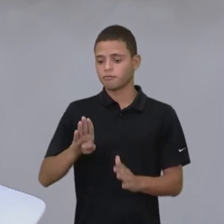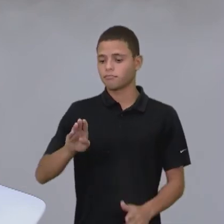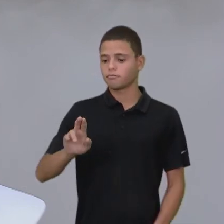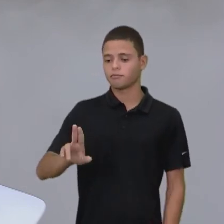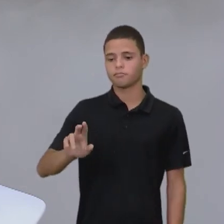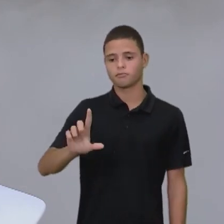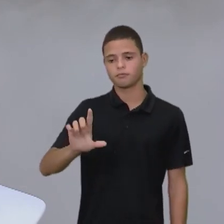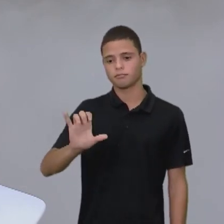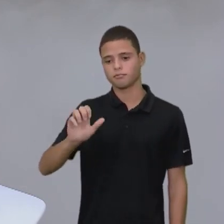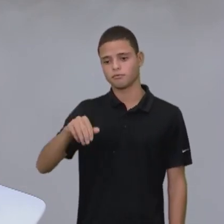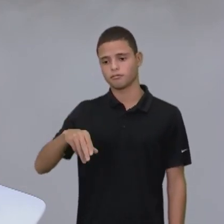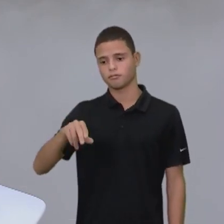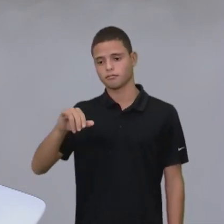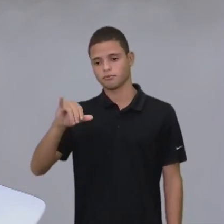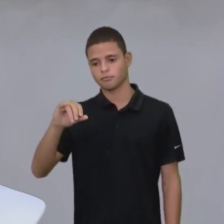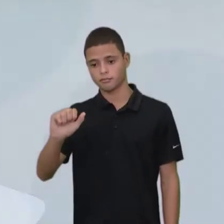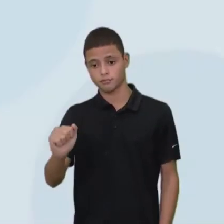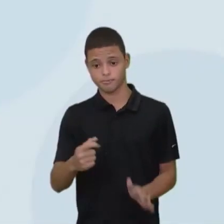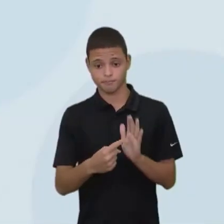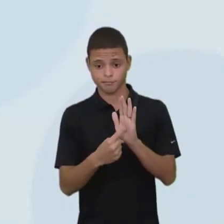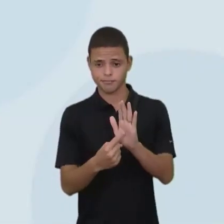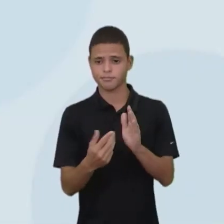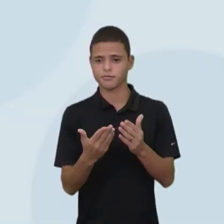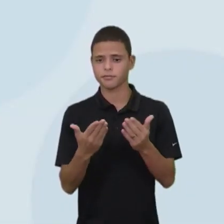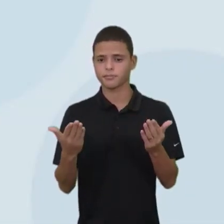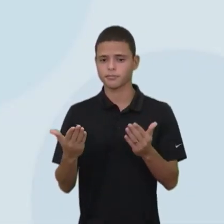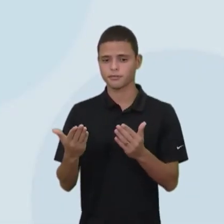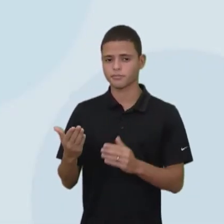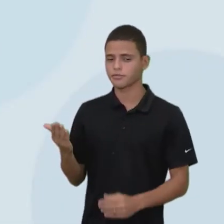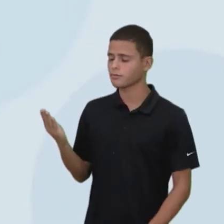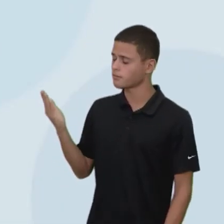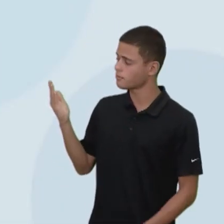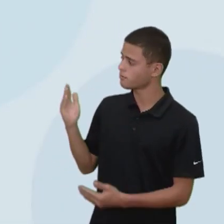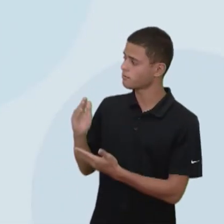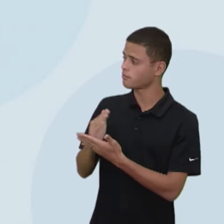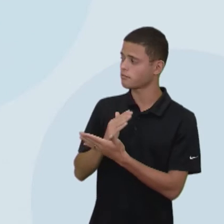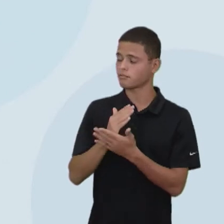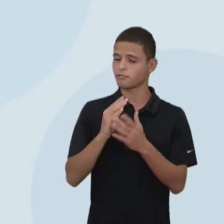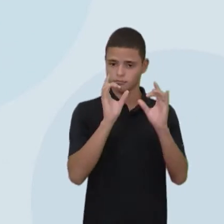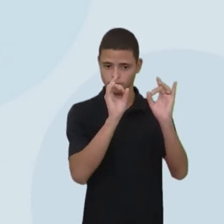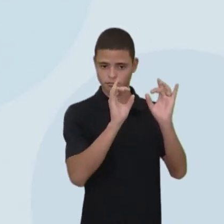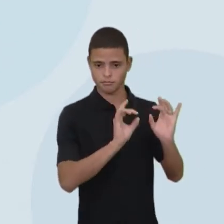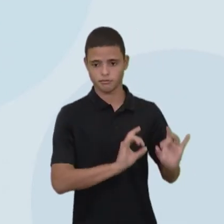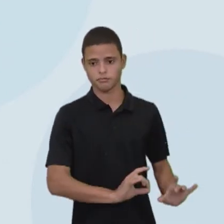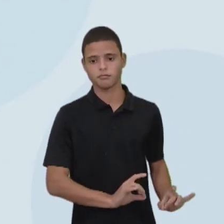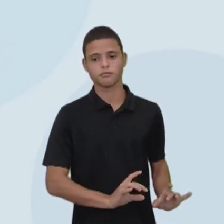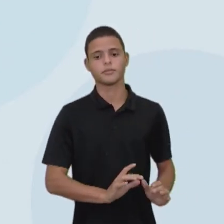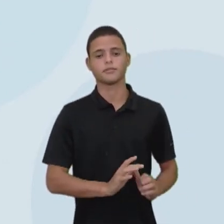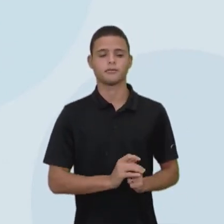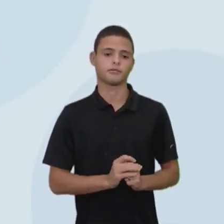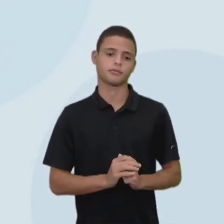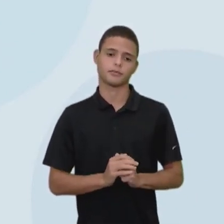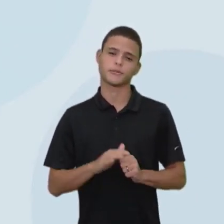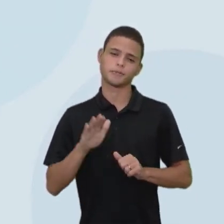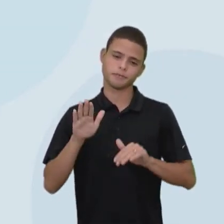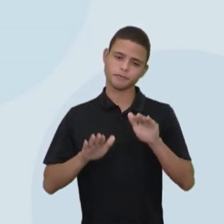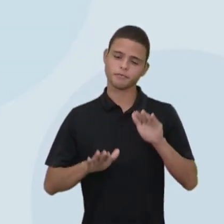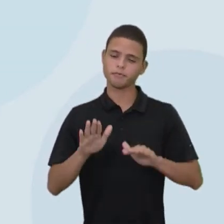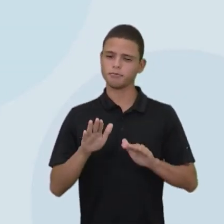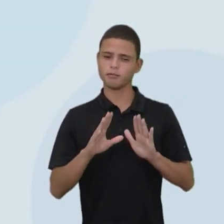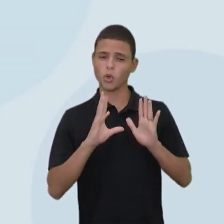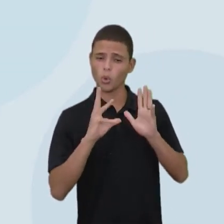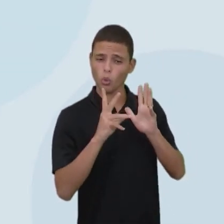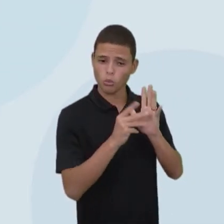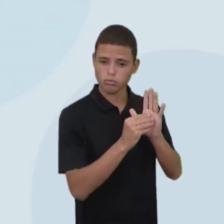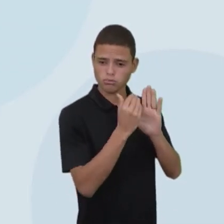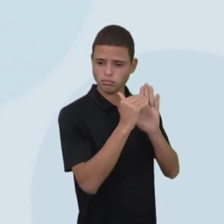gente apresenta para vocês um diagnóstico, né? Na verdade, são alguns itens, né? Nem sempre a gente vai apresentar todos